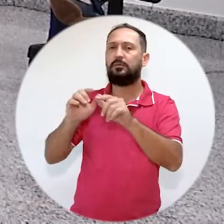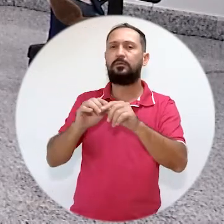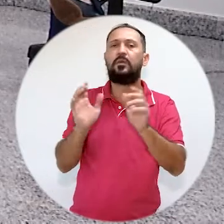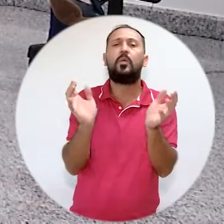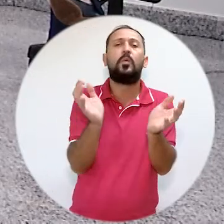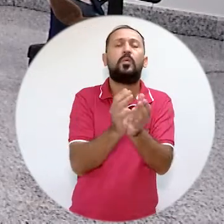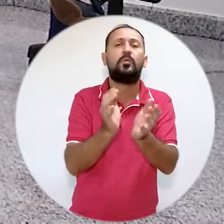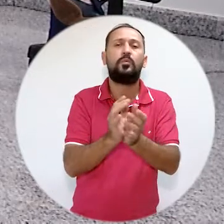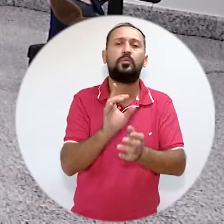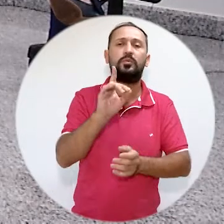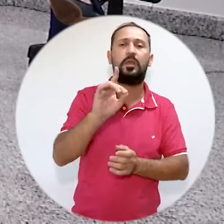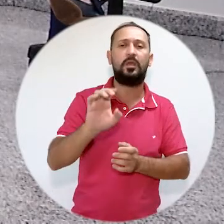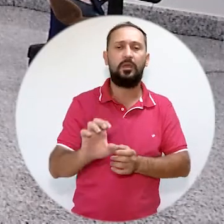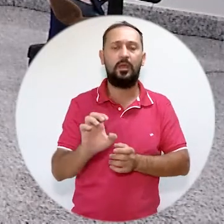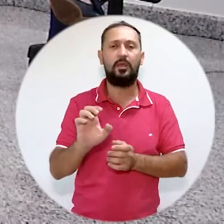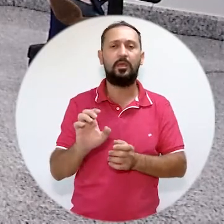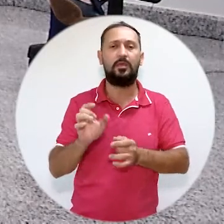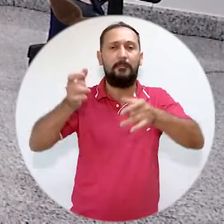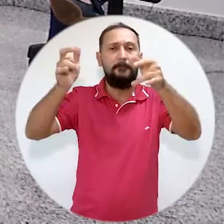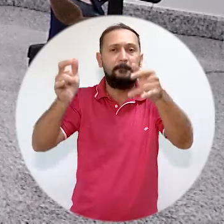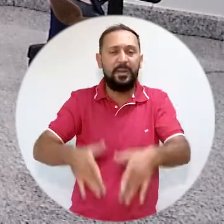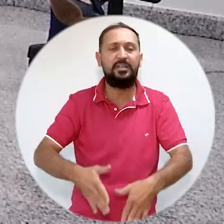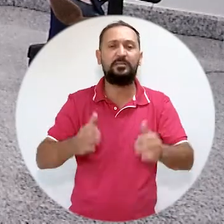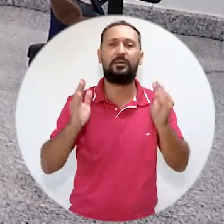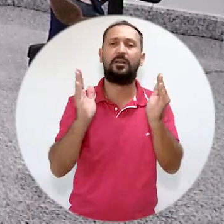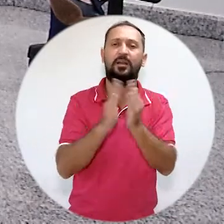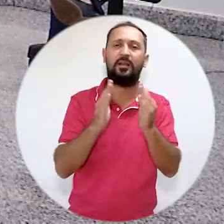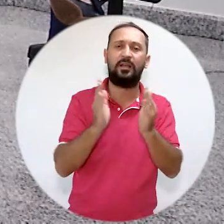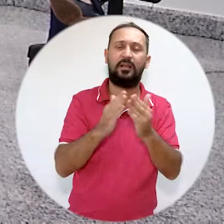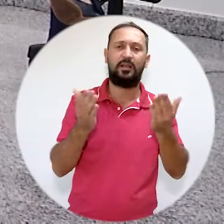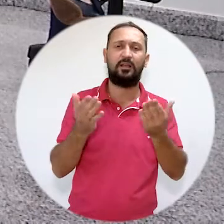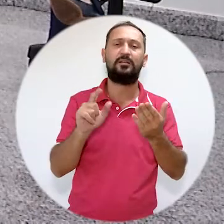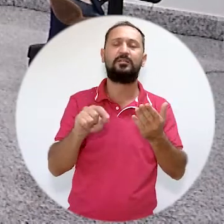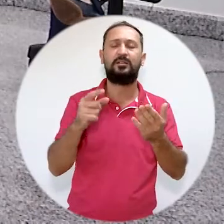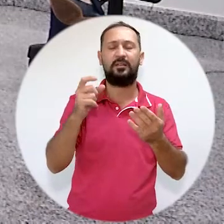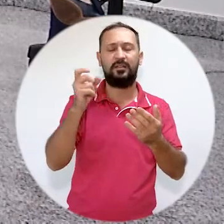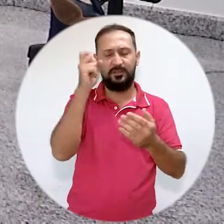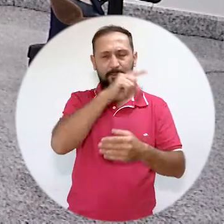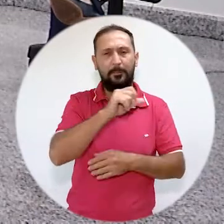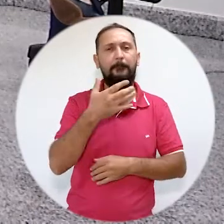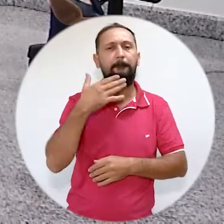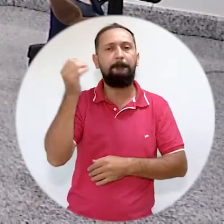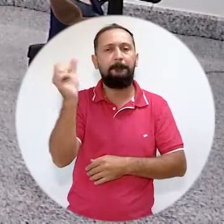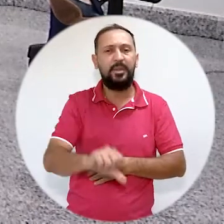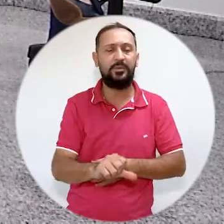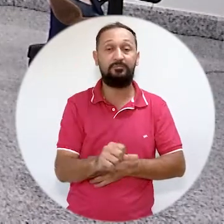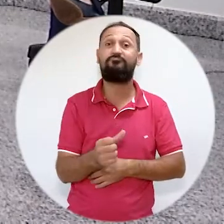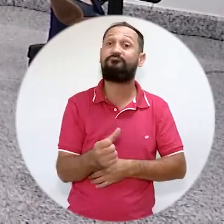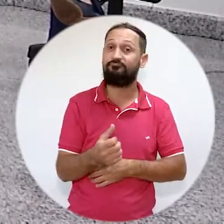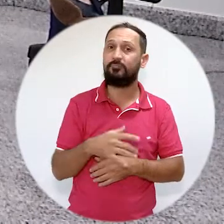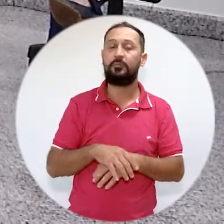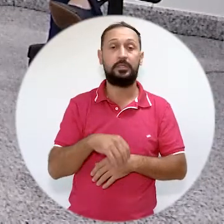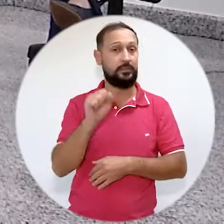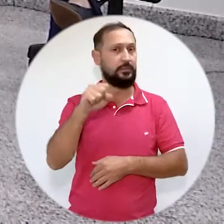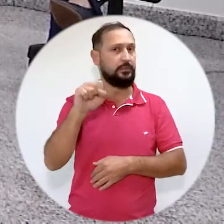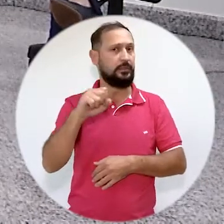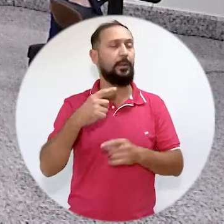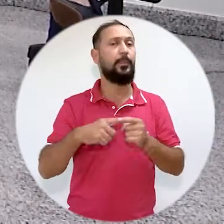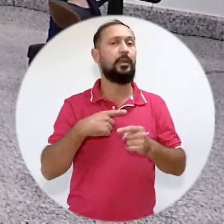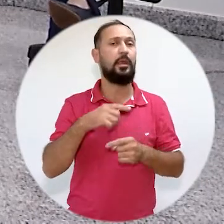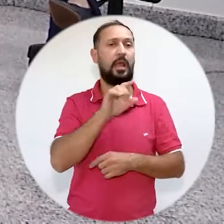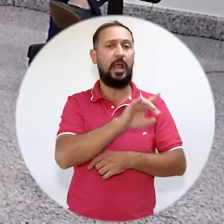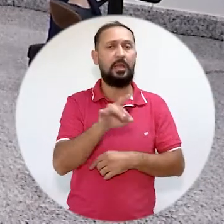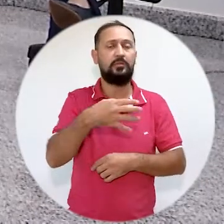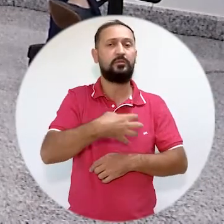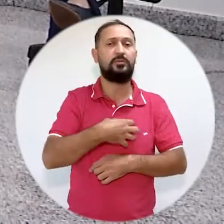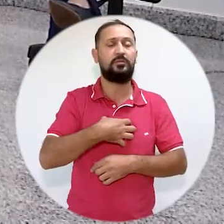D e E, que é uma realidade de péssima condição de moradia. Isso afeta mais ainda, né, Juliana? Sim, porque o ser humano ele tem necessidade de ter